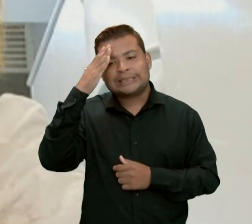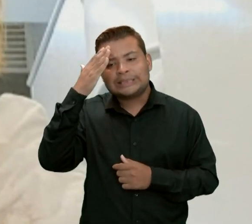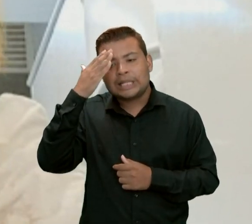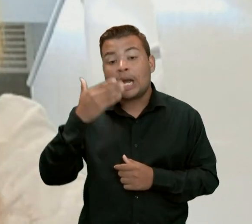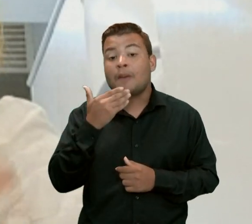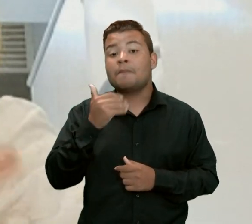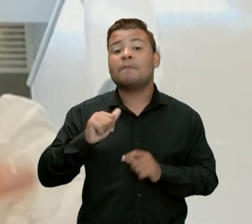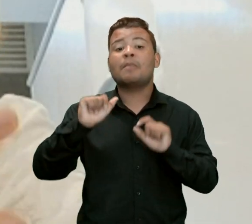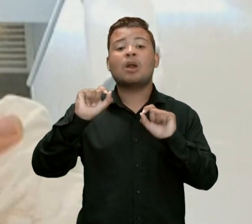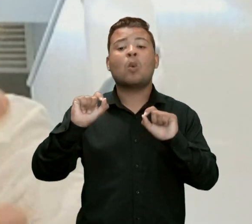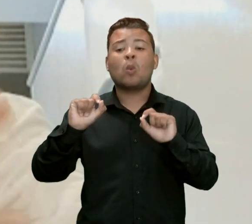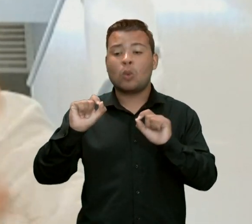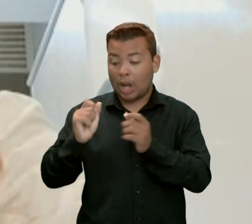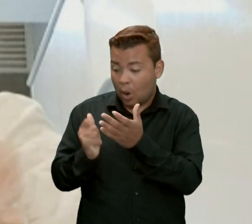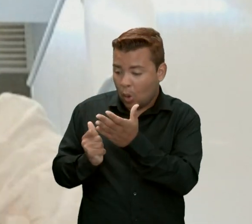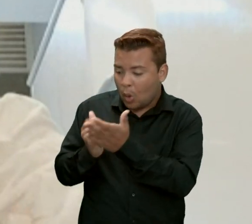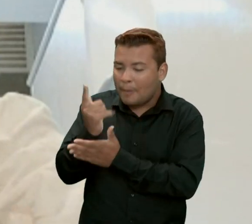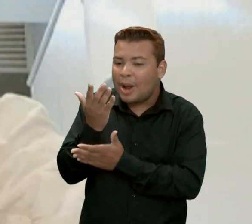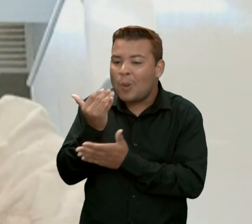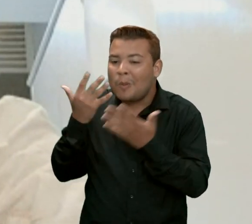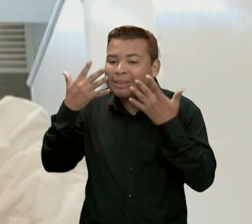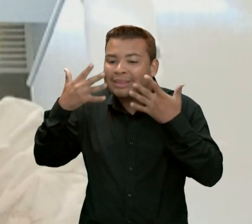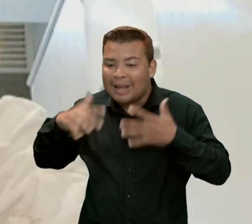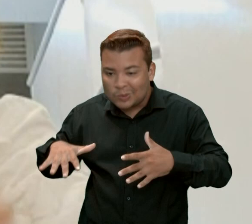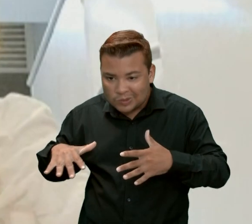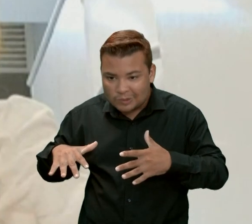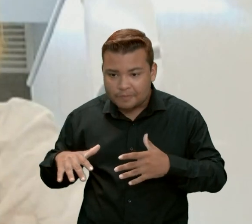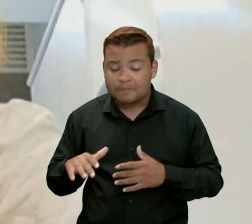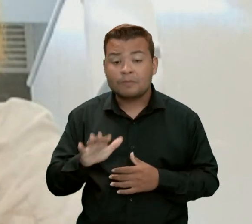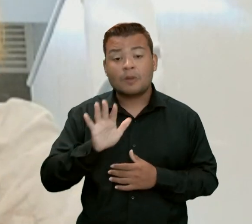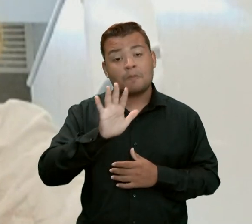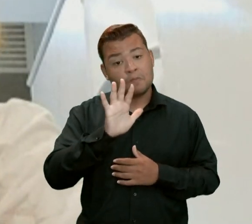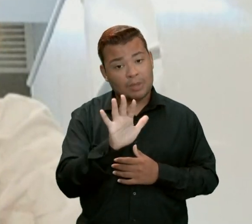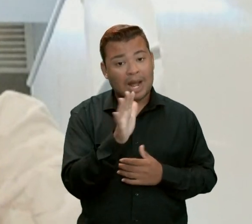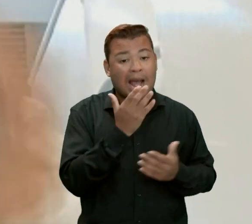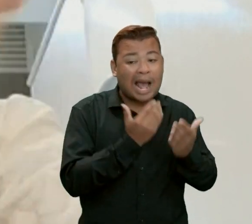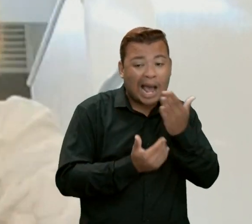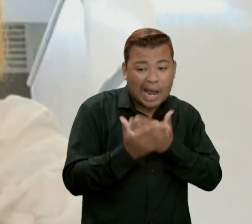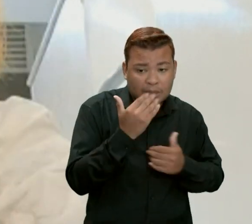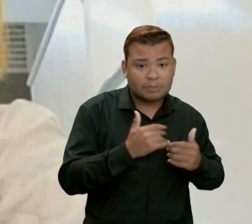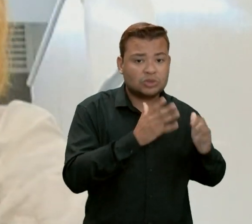alimentos in natura, mas os alimentos processados são importantes